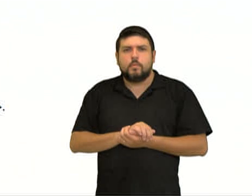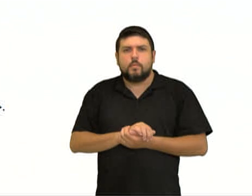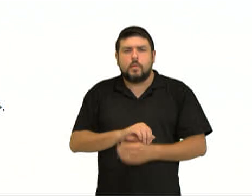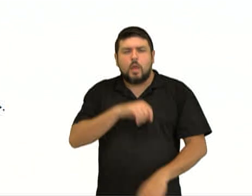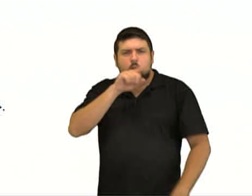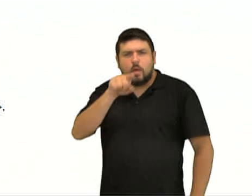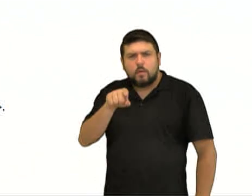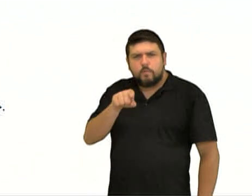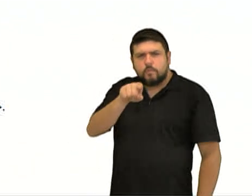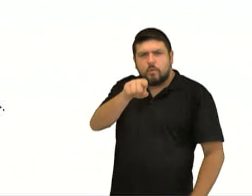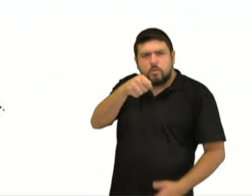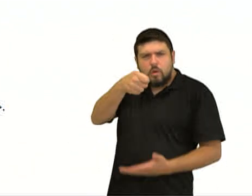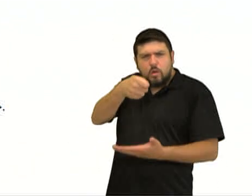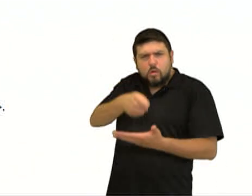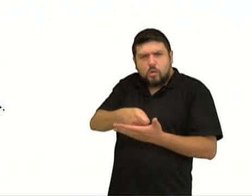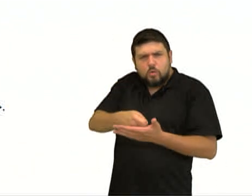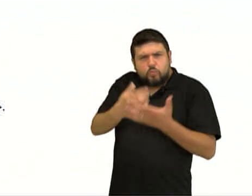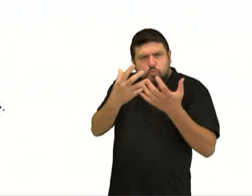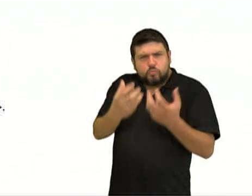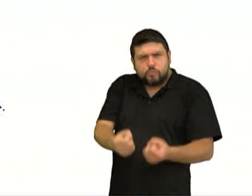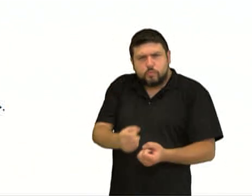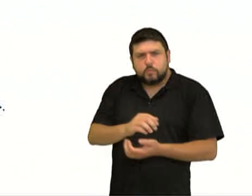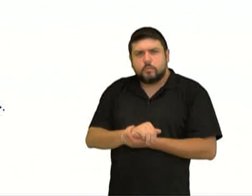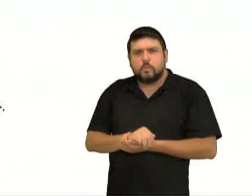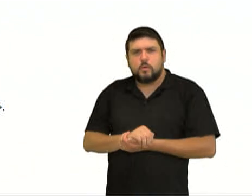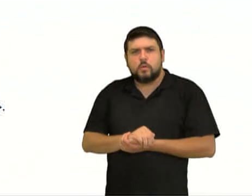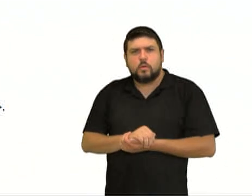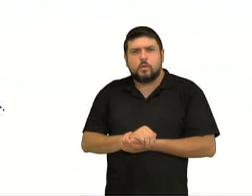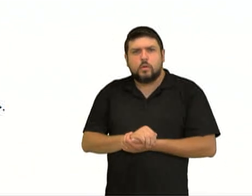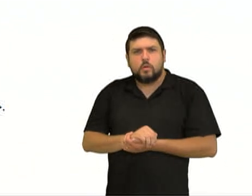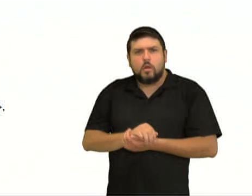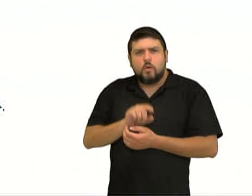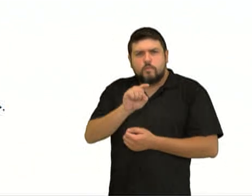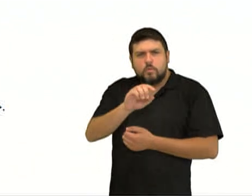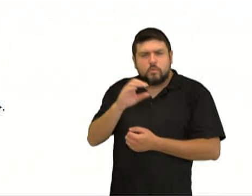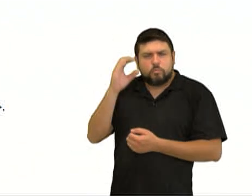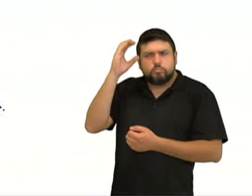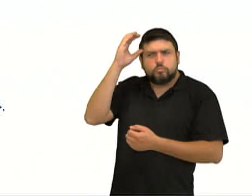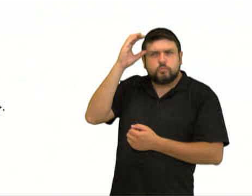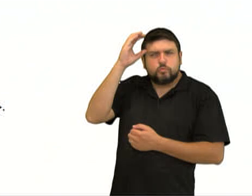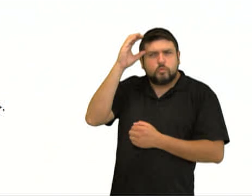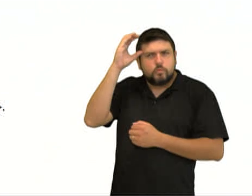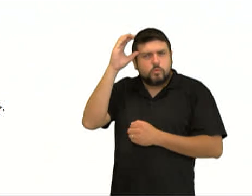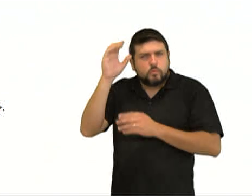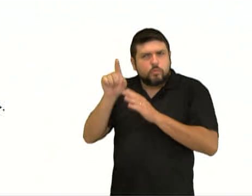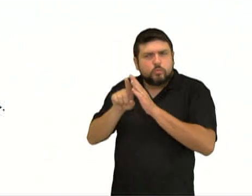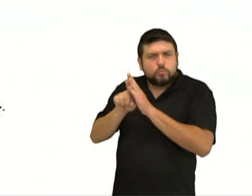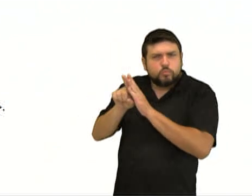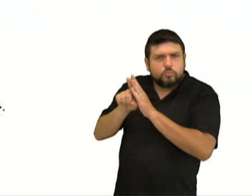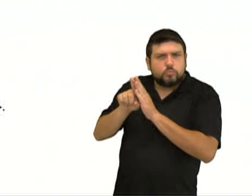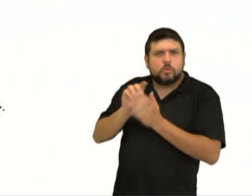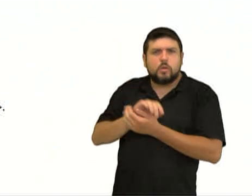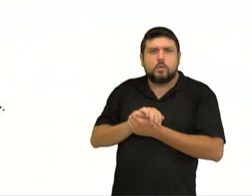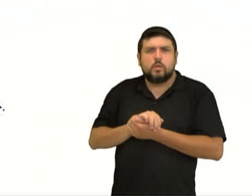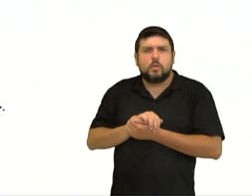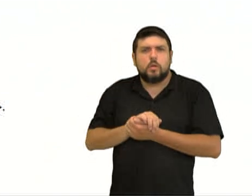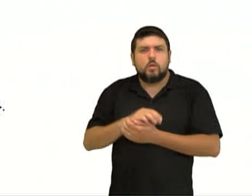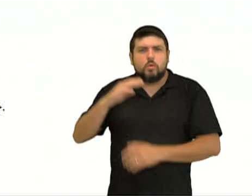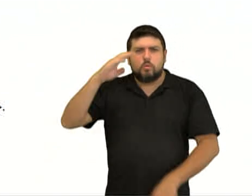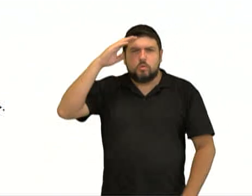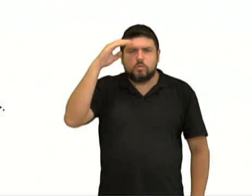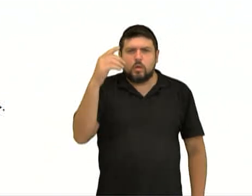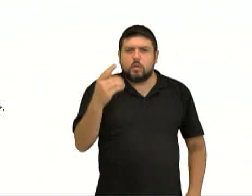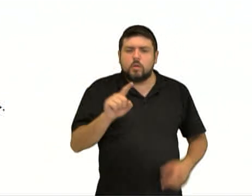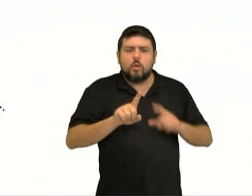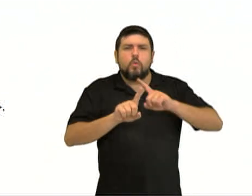dever a cumprir, é o que o cartaz diz. Consulte sua consciência. E um soldado apontando para você e a bandeira de